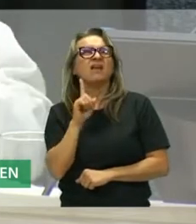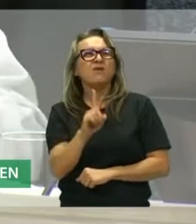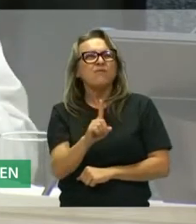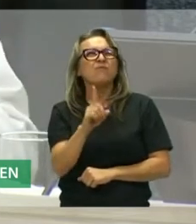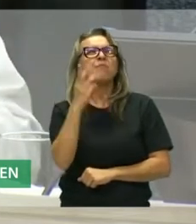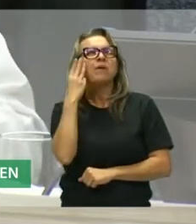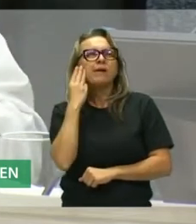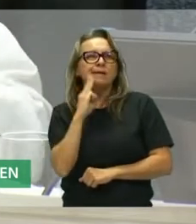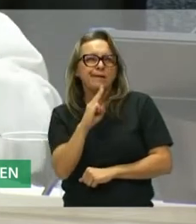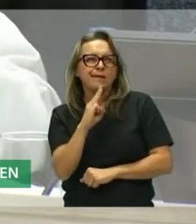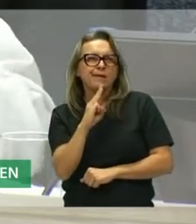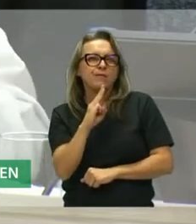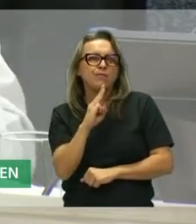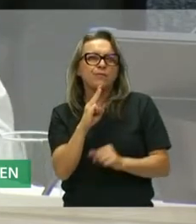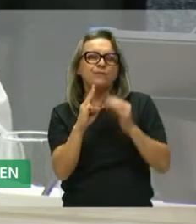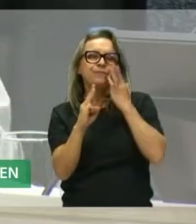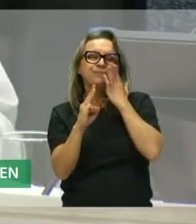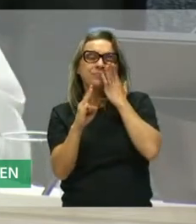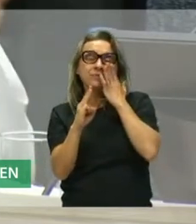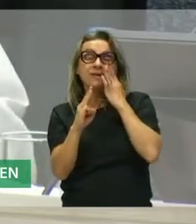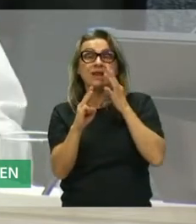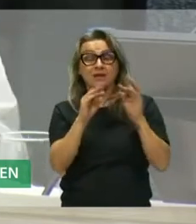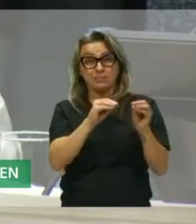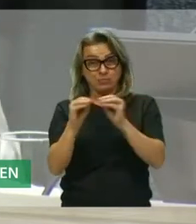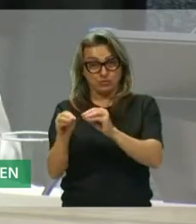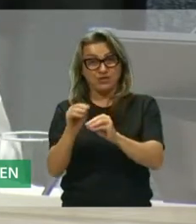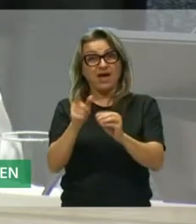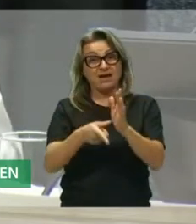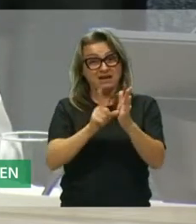de 350 para 1.250.000. Na verdade,